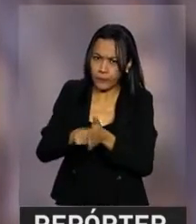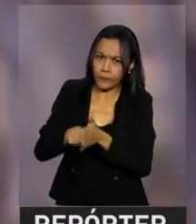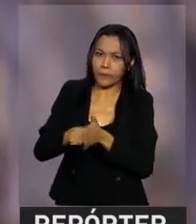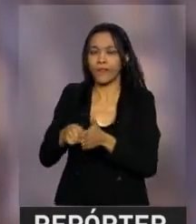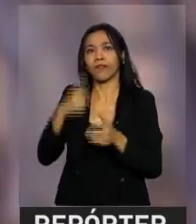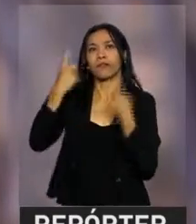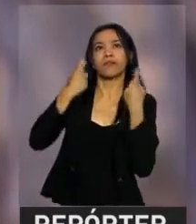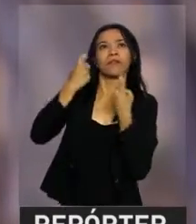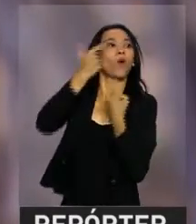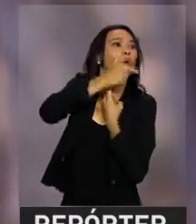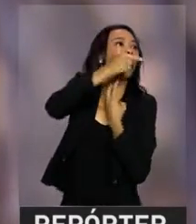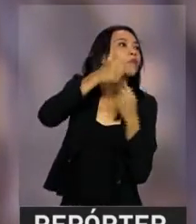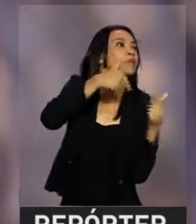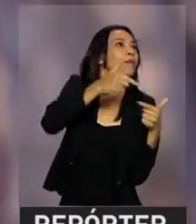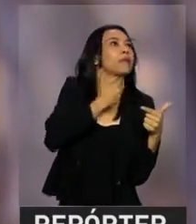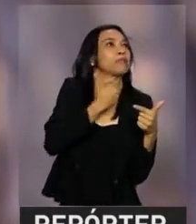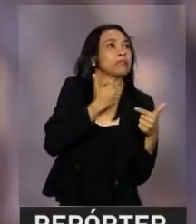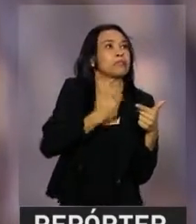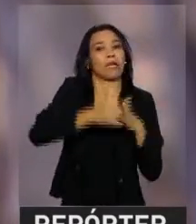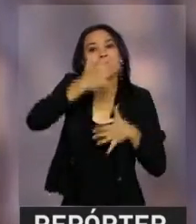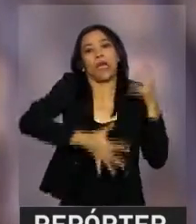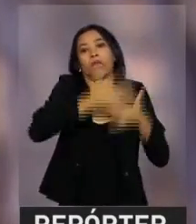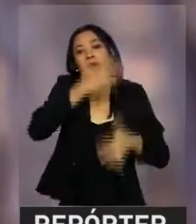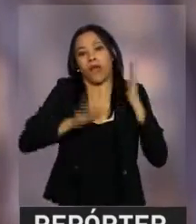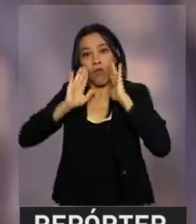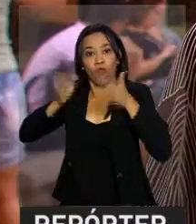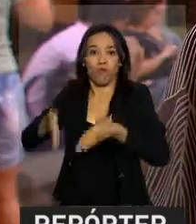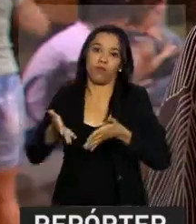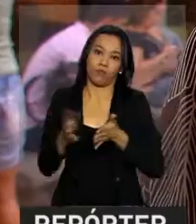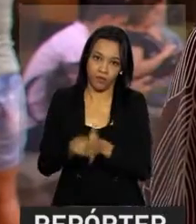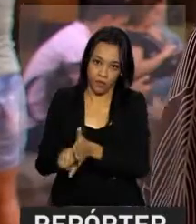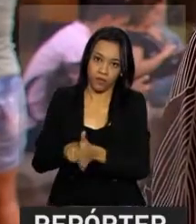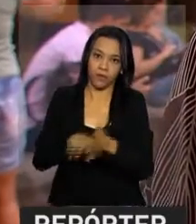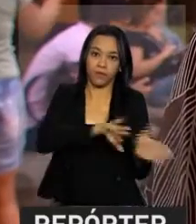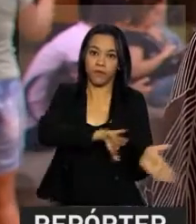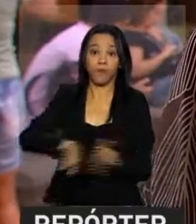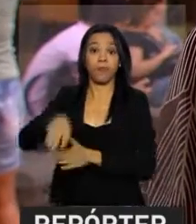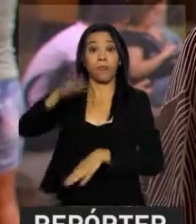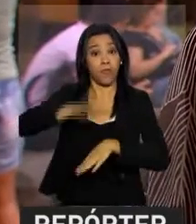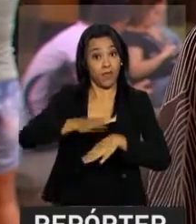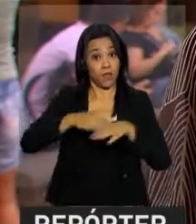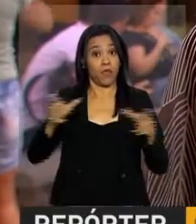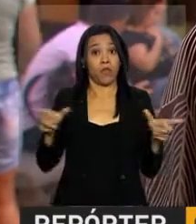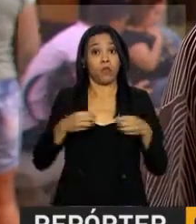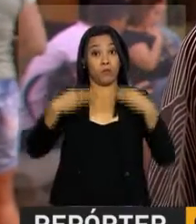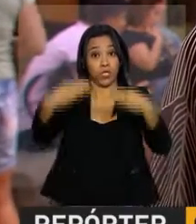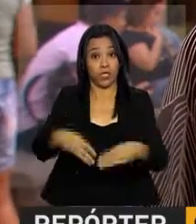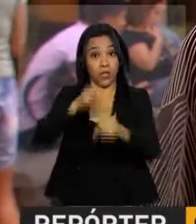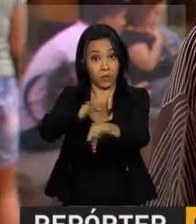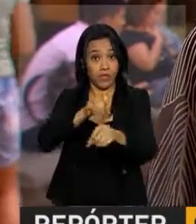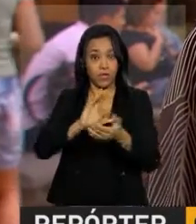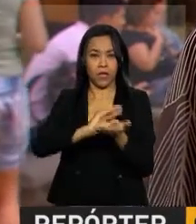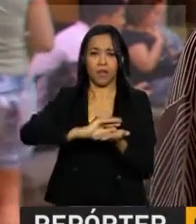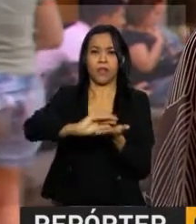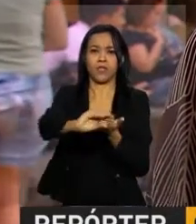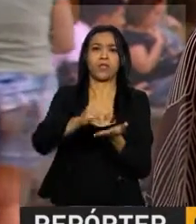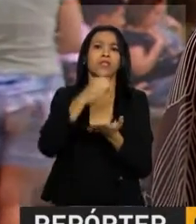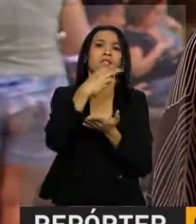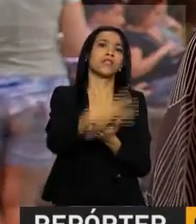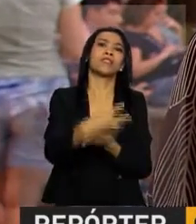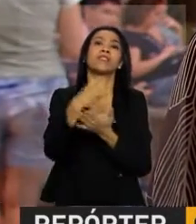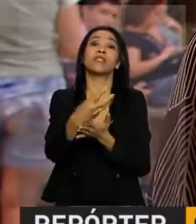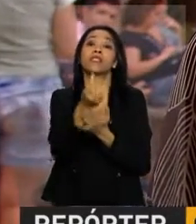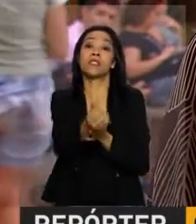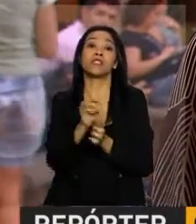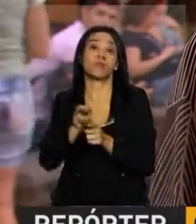hotel um trabalho que poderia atrapalhar nosso foco na pesquisa neste mesmo ministério da educação repassou mais de 336 milhões